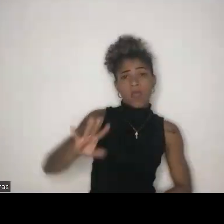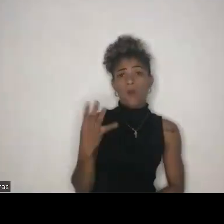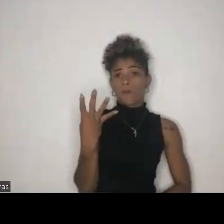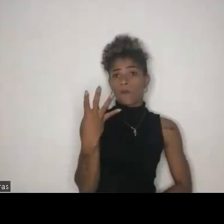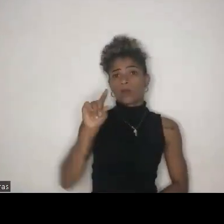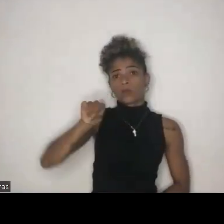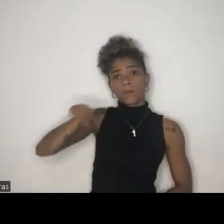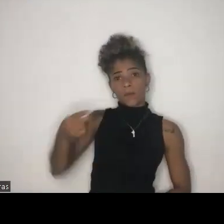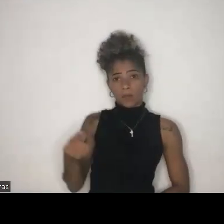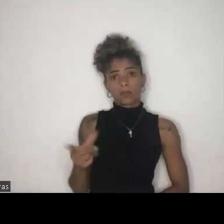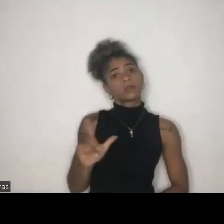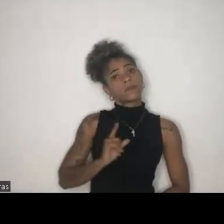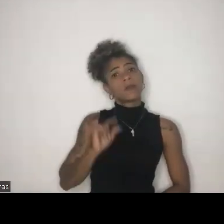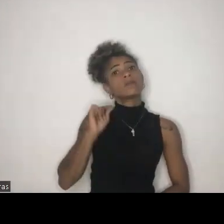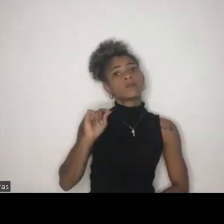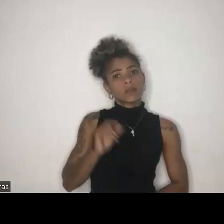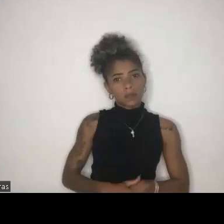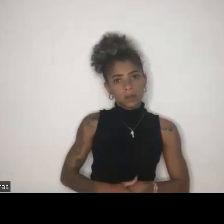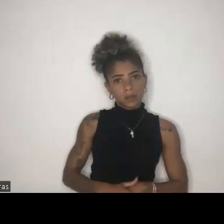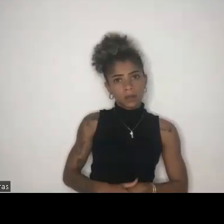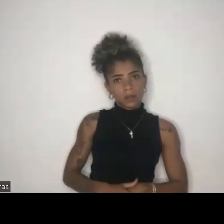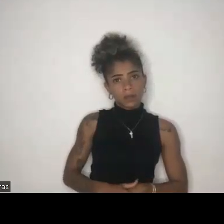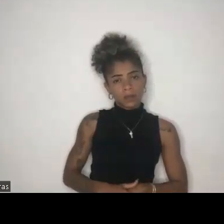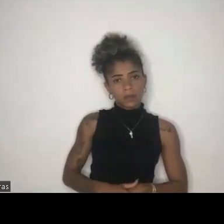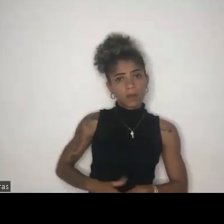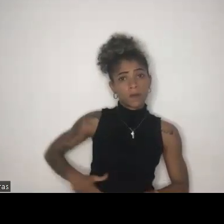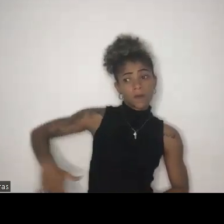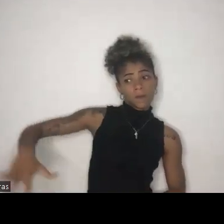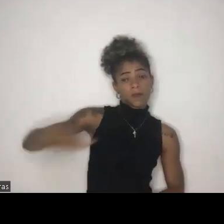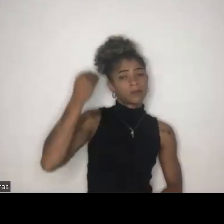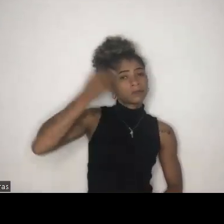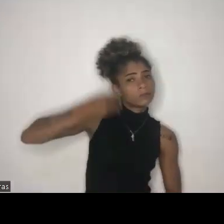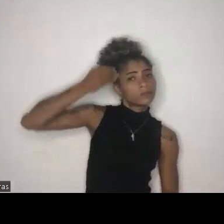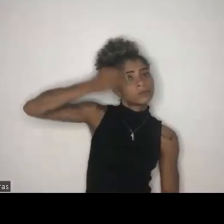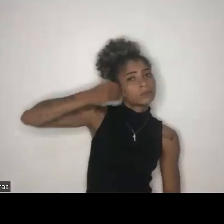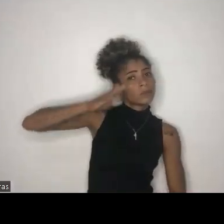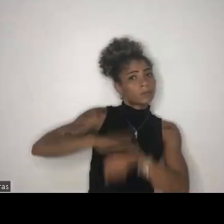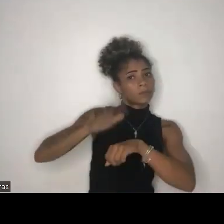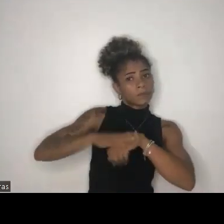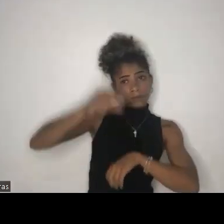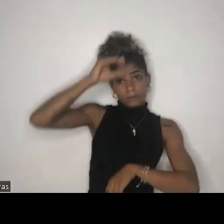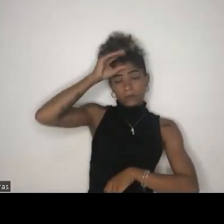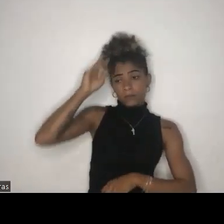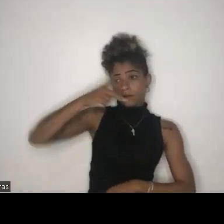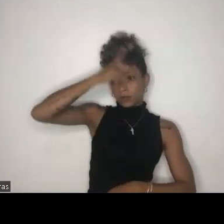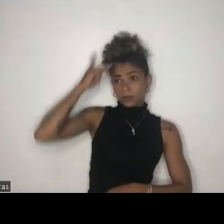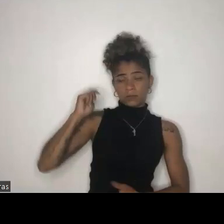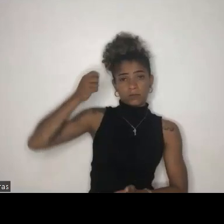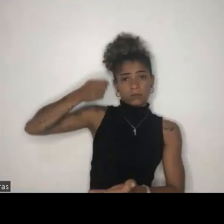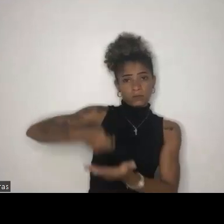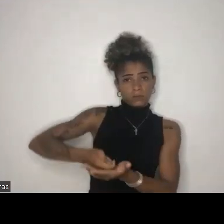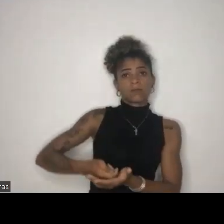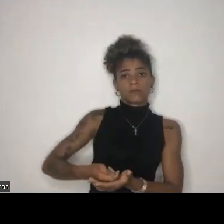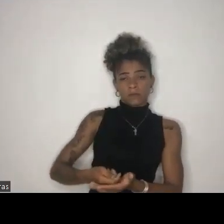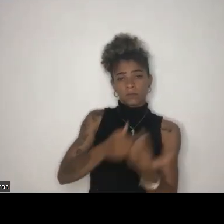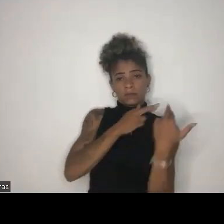que tivesse uma área de experiência do cliente só que como eu já tinha passado por muitas